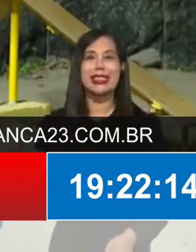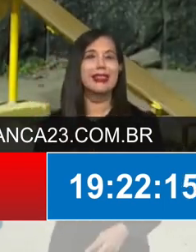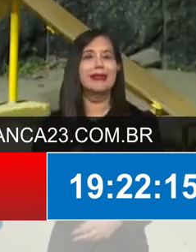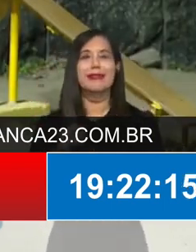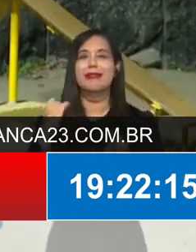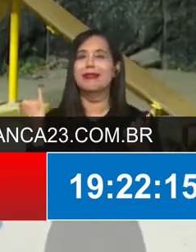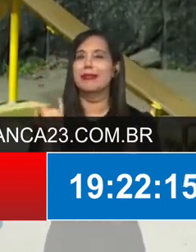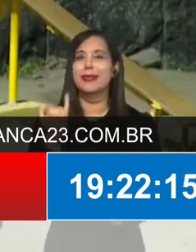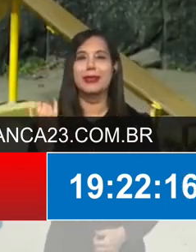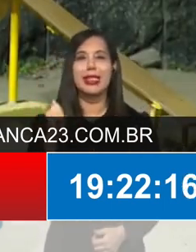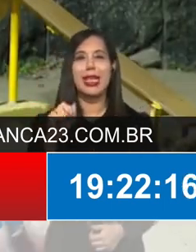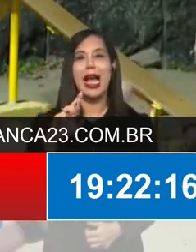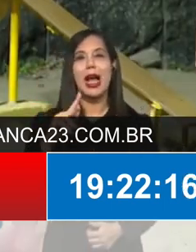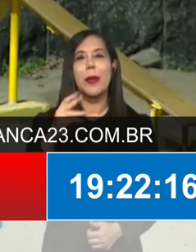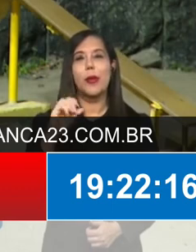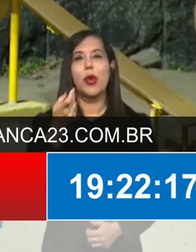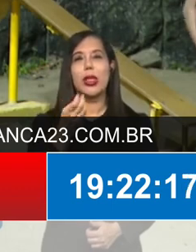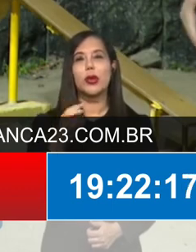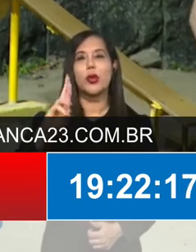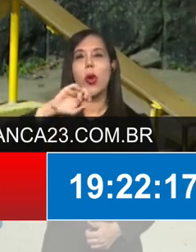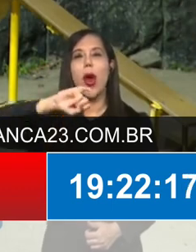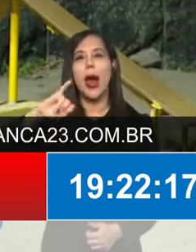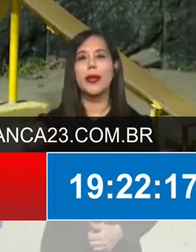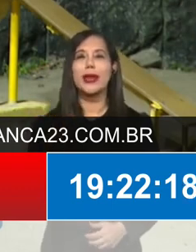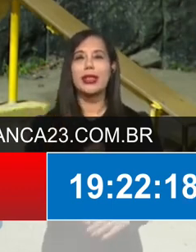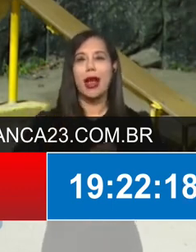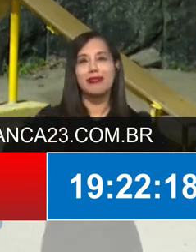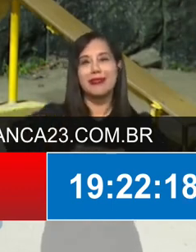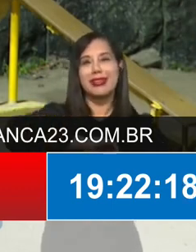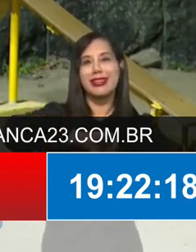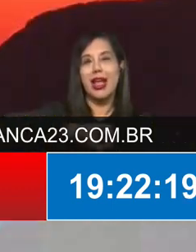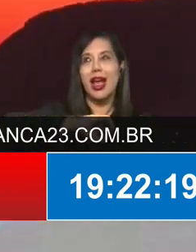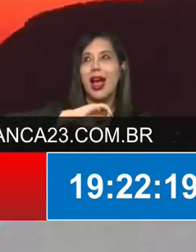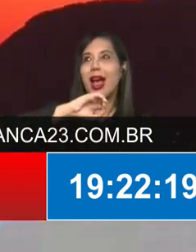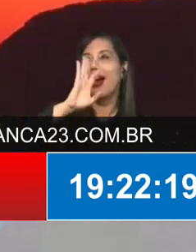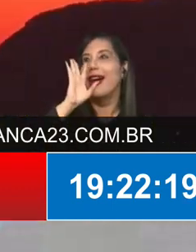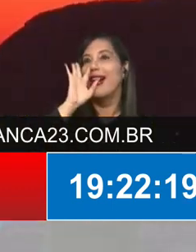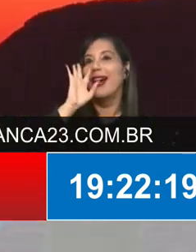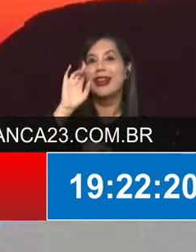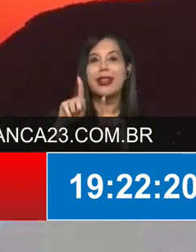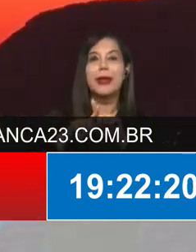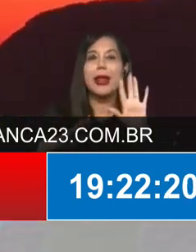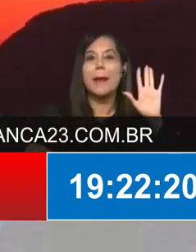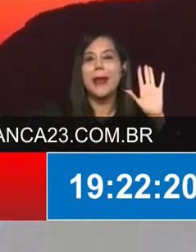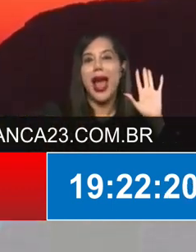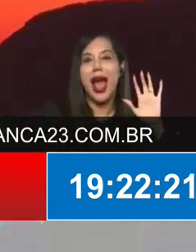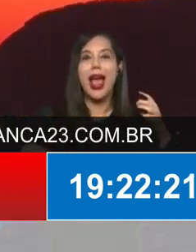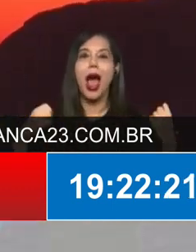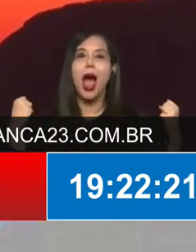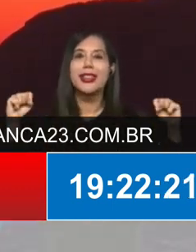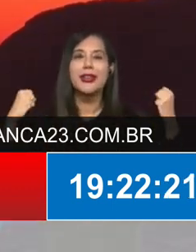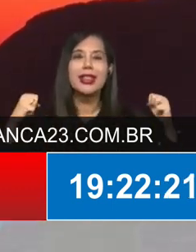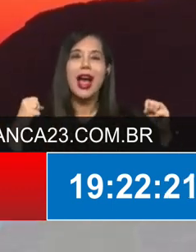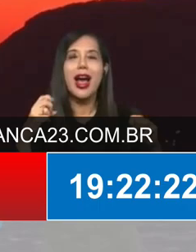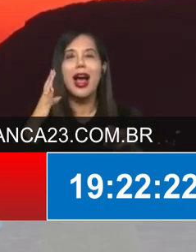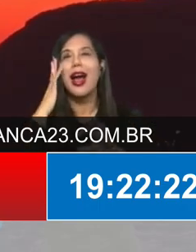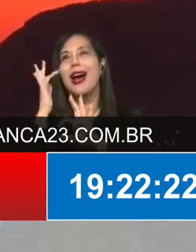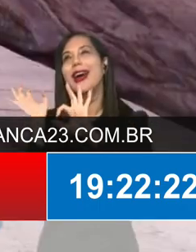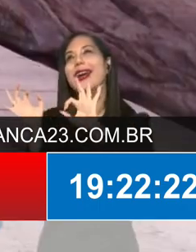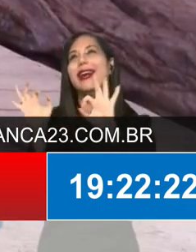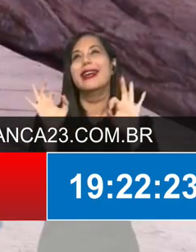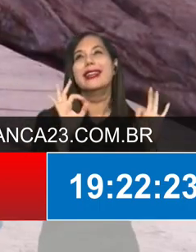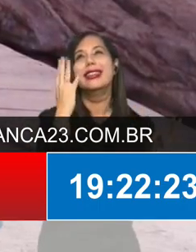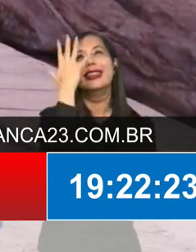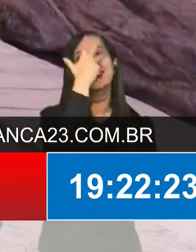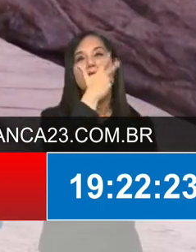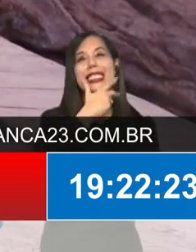está justamente essa hora também para aproveitar um pouco do nascer do sol, né? Para, sabe, apreciar um pouco a paisagem.